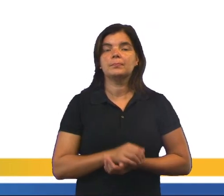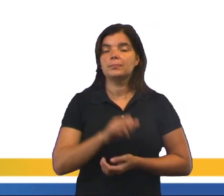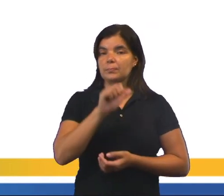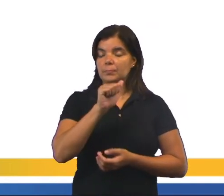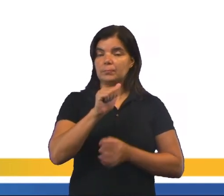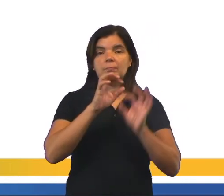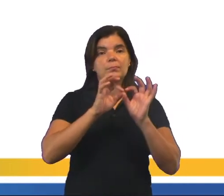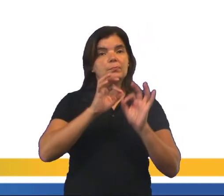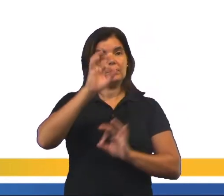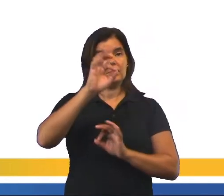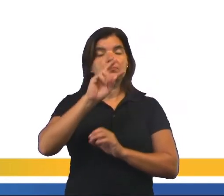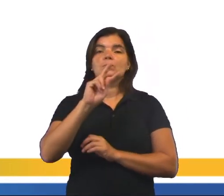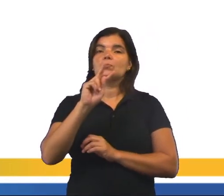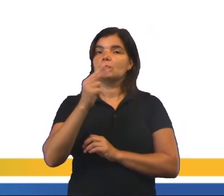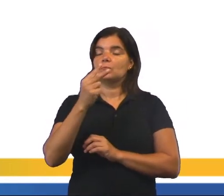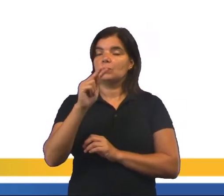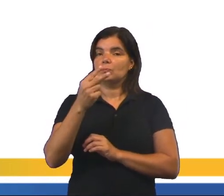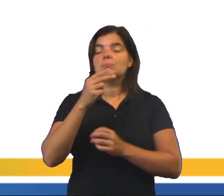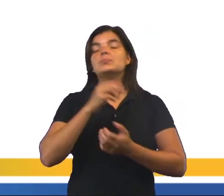Azinho é a nossa altura, o H...